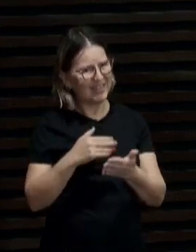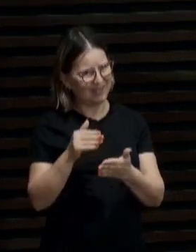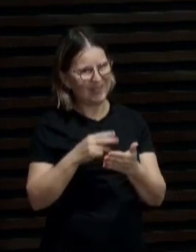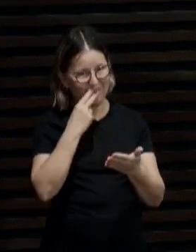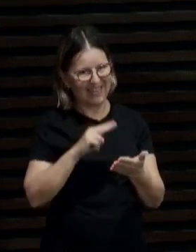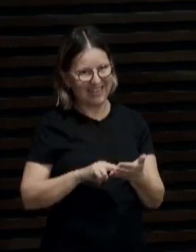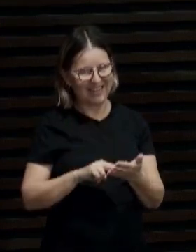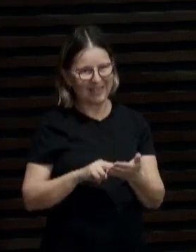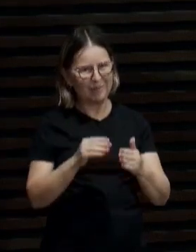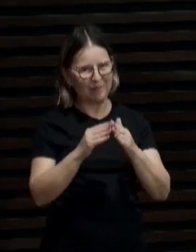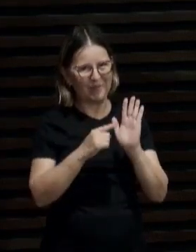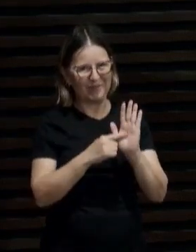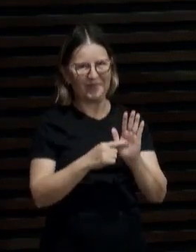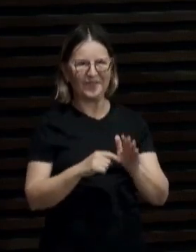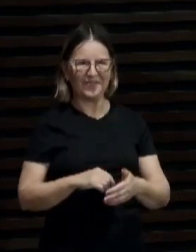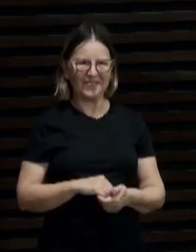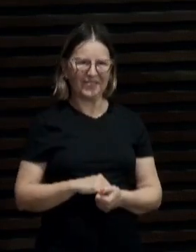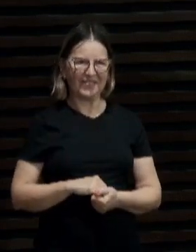Você pode projetar?